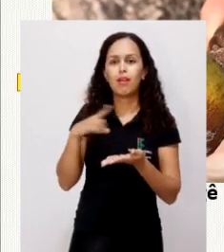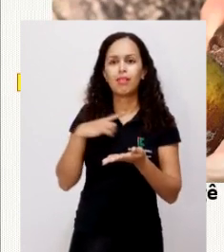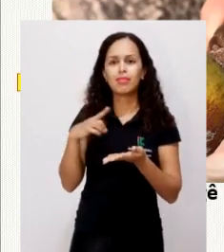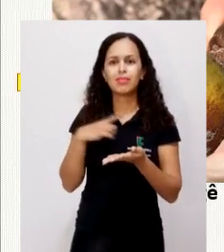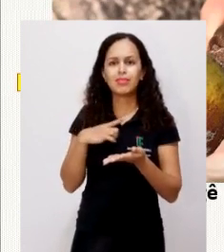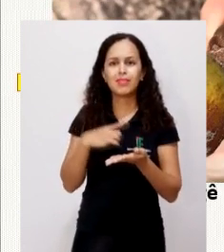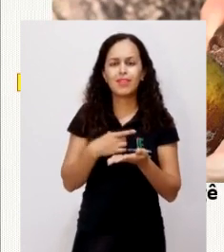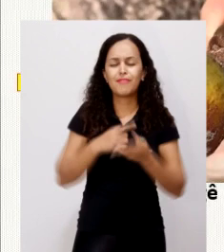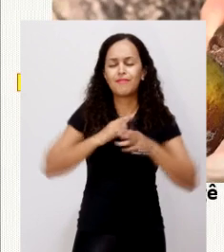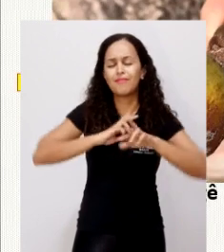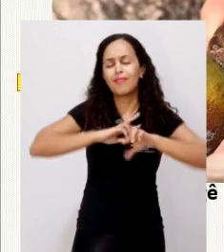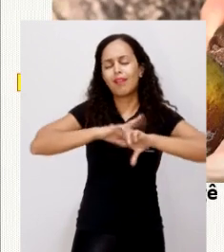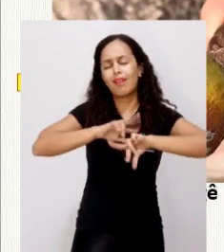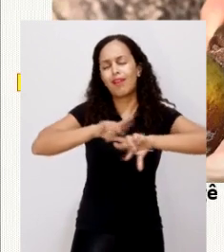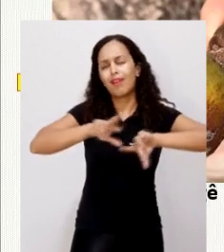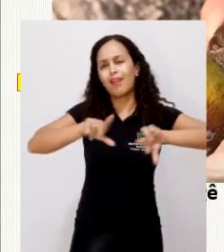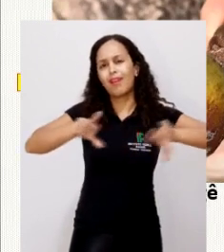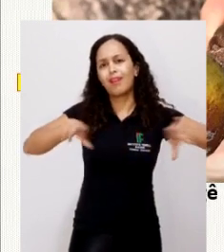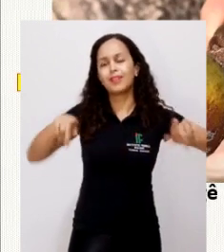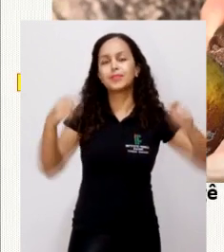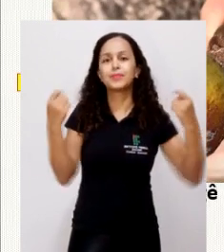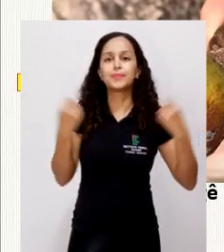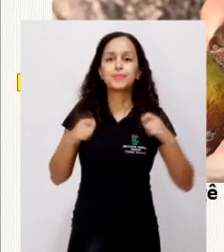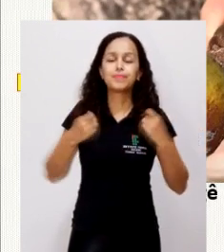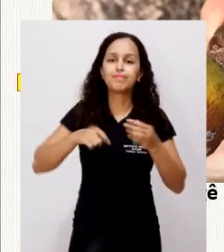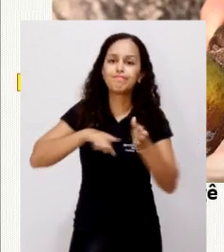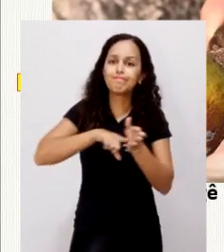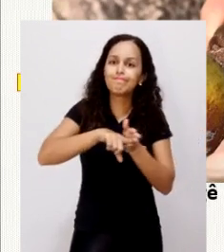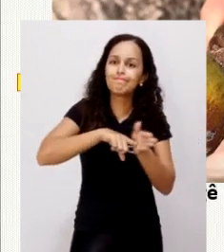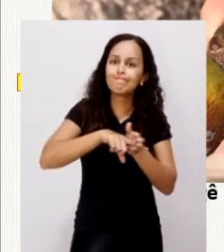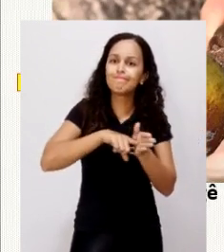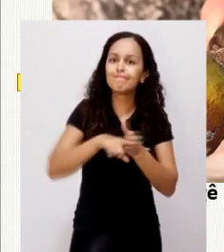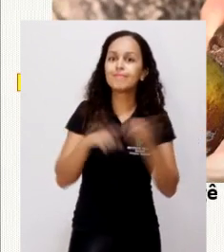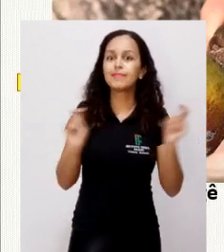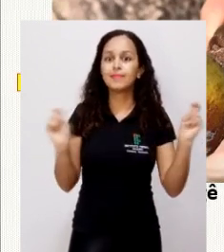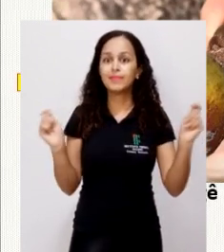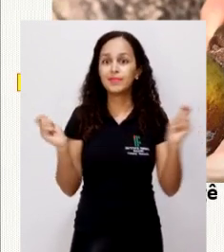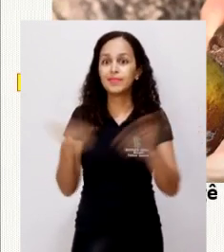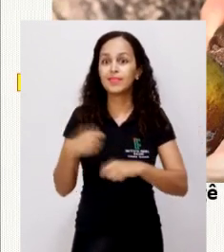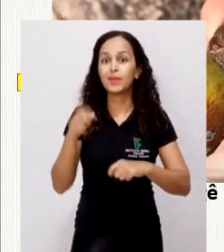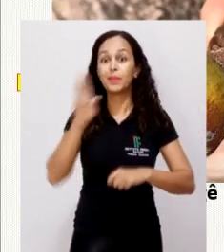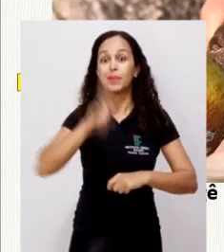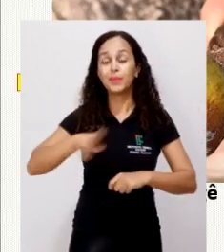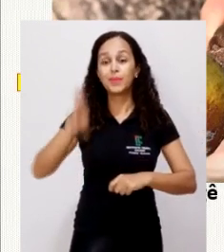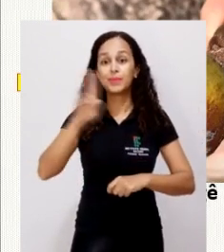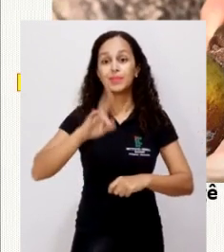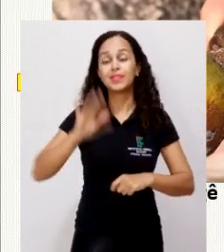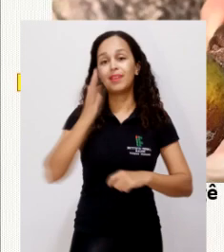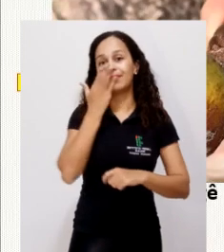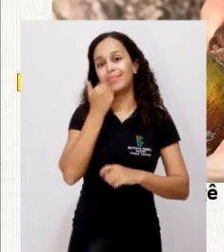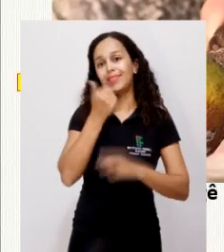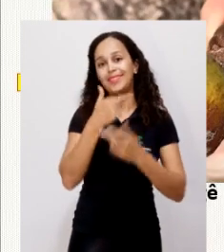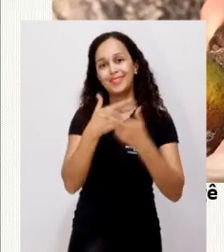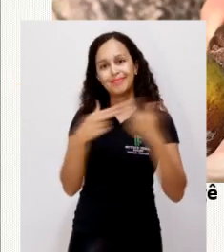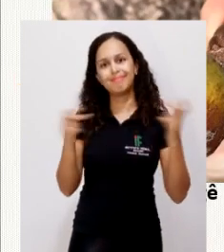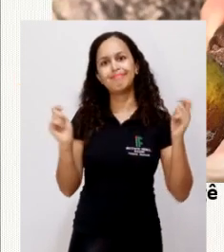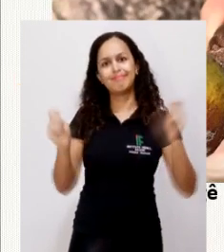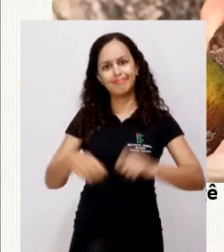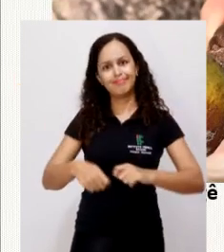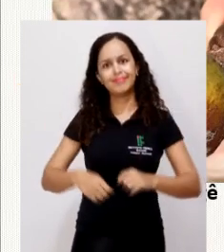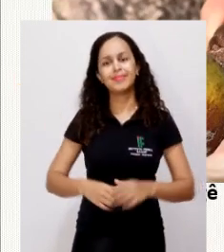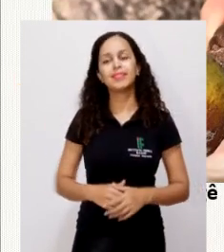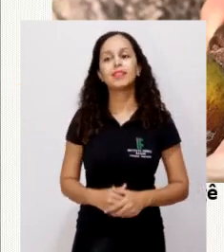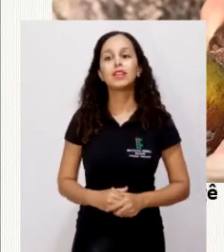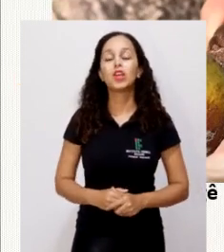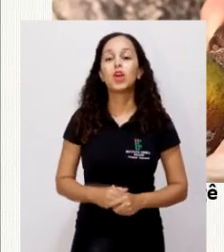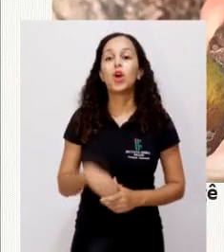uma riqueza ainda a ser explorada de punks, né, com o potencial para ser utilizados na alimentação.